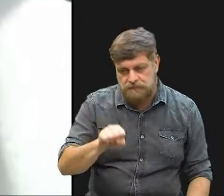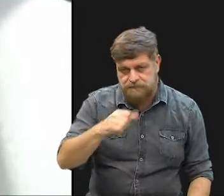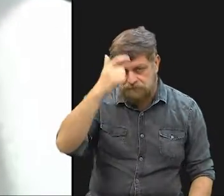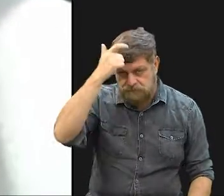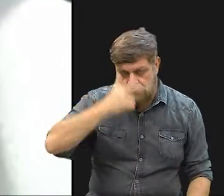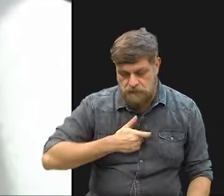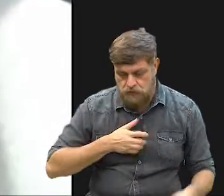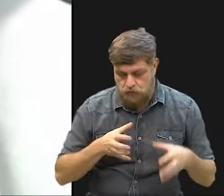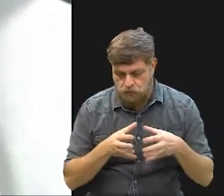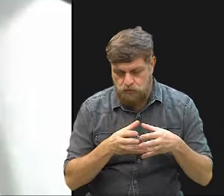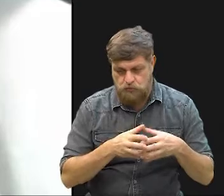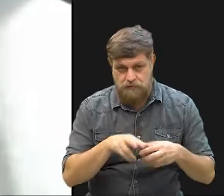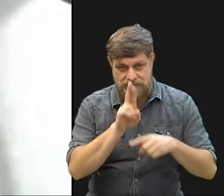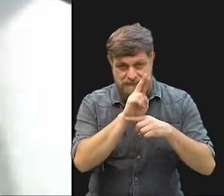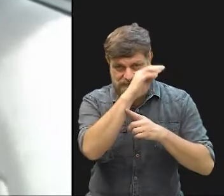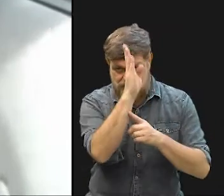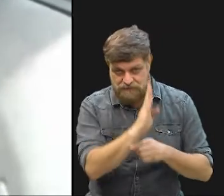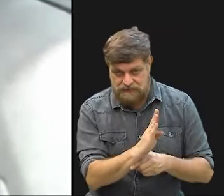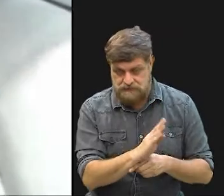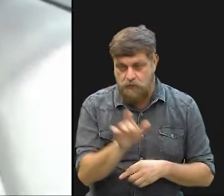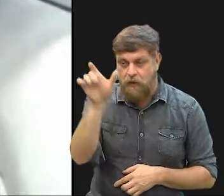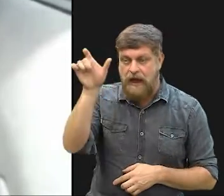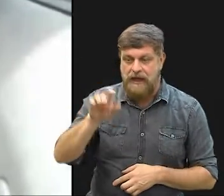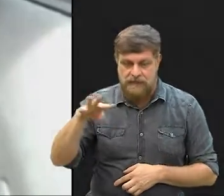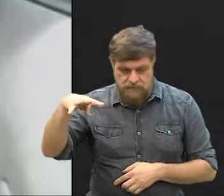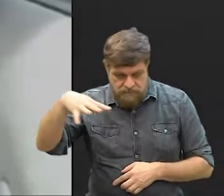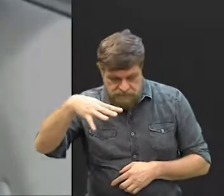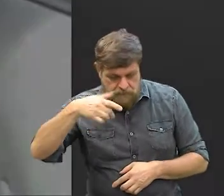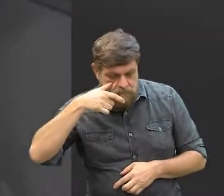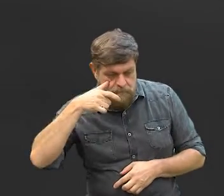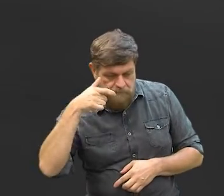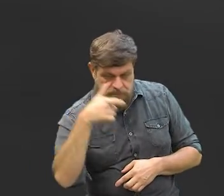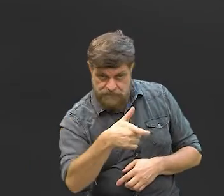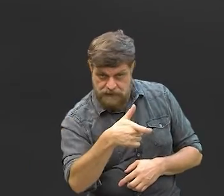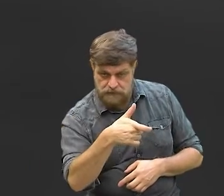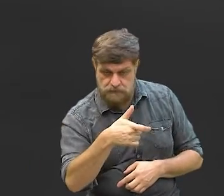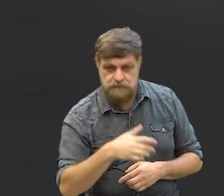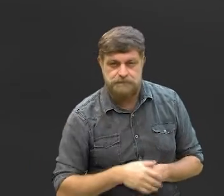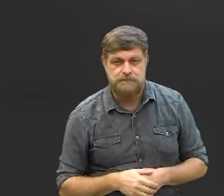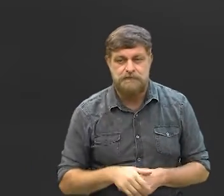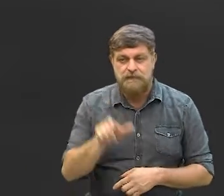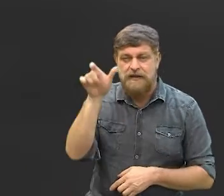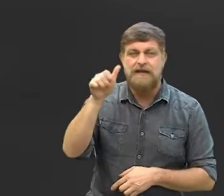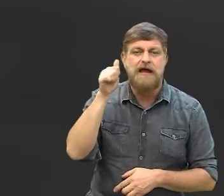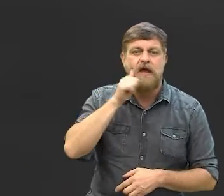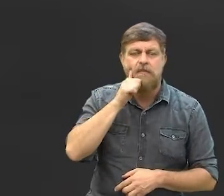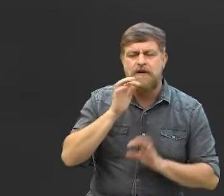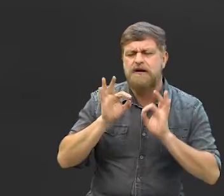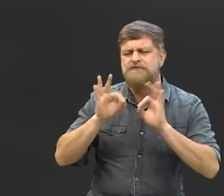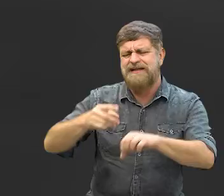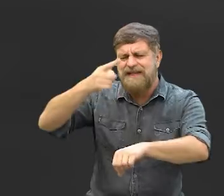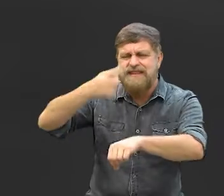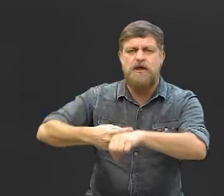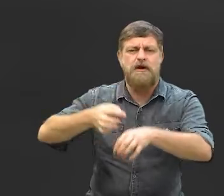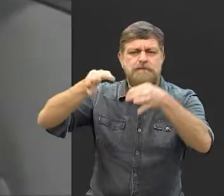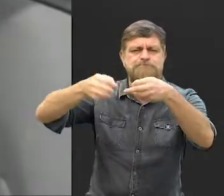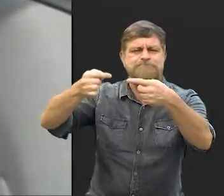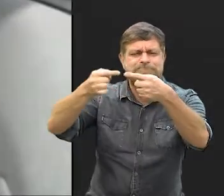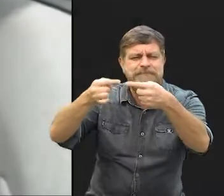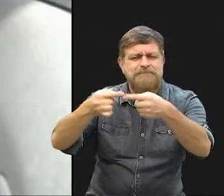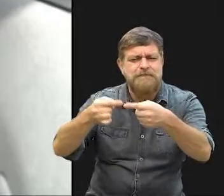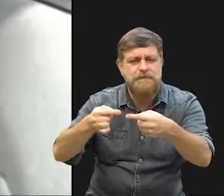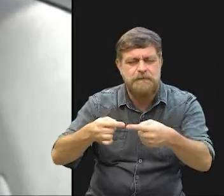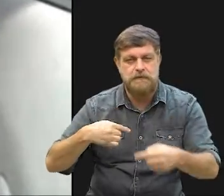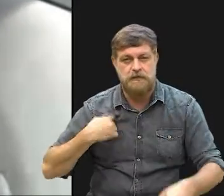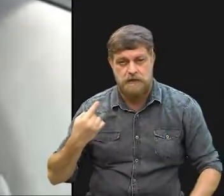na seleção e até depois na Ferroviária, ela foi assistir bastante jogos. Ela é a mulher certa na hora certa.